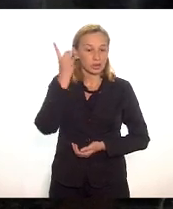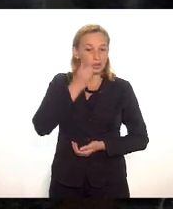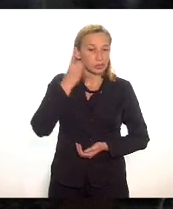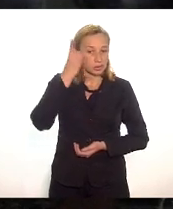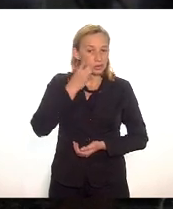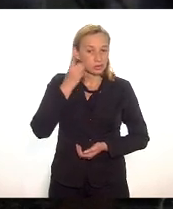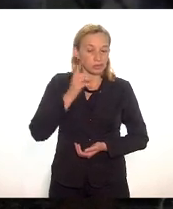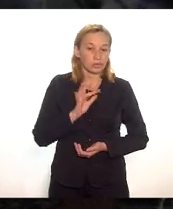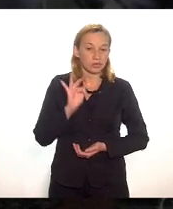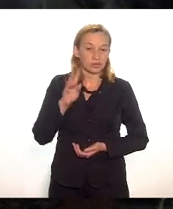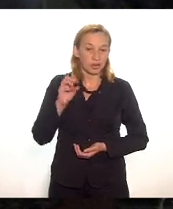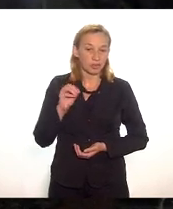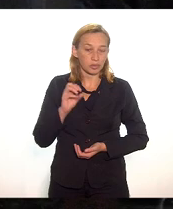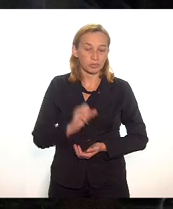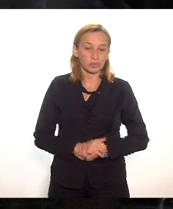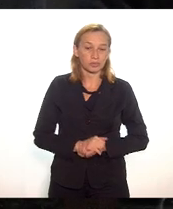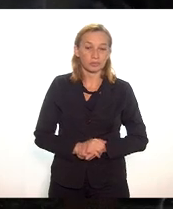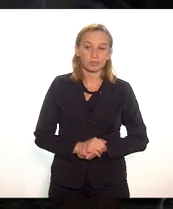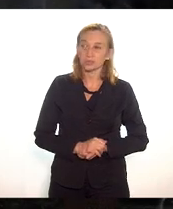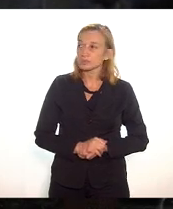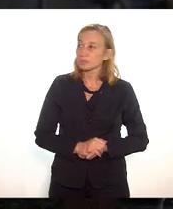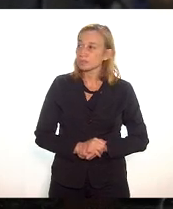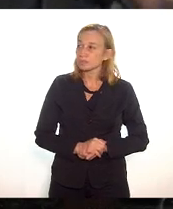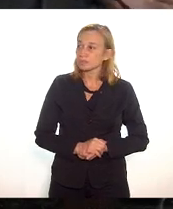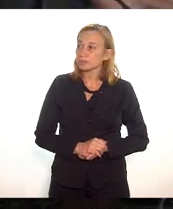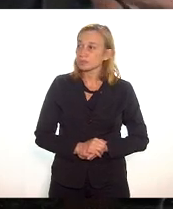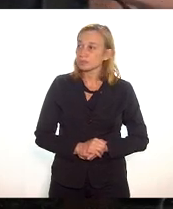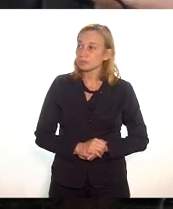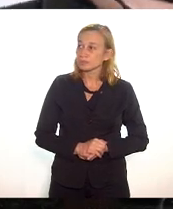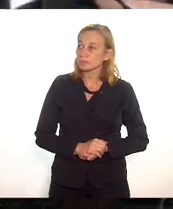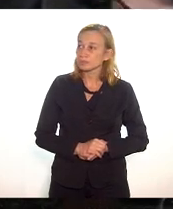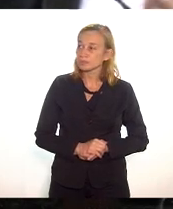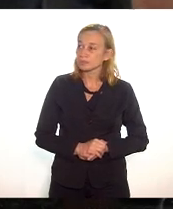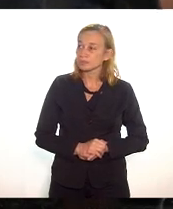Deputado Fábio Silva.